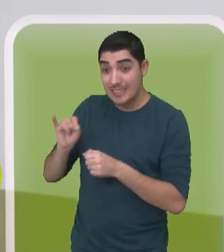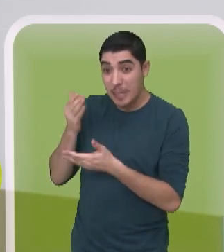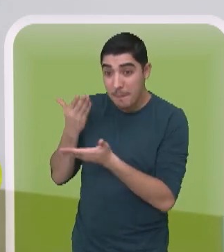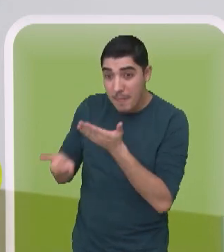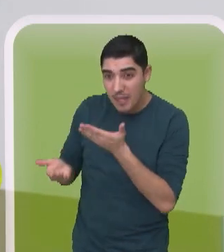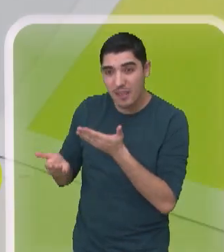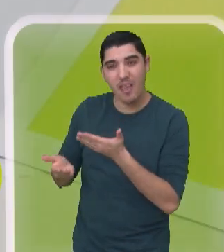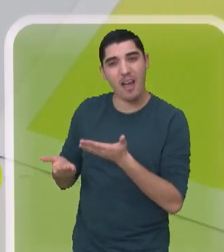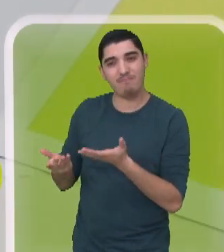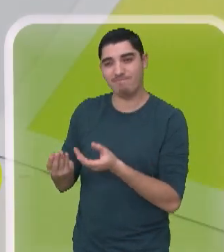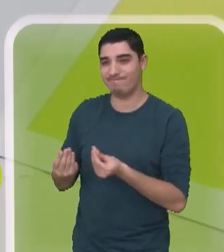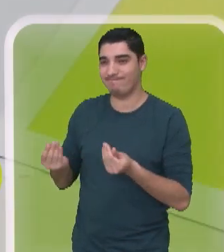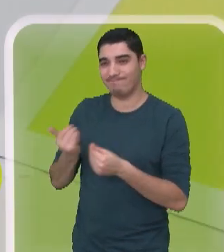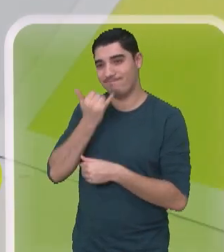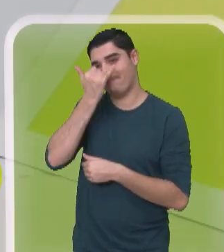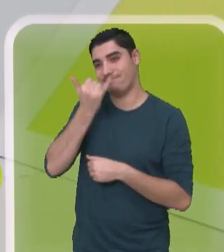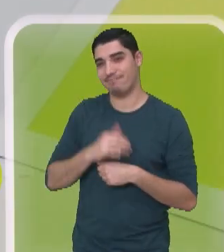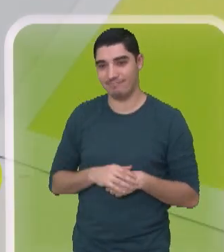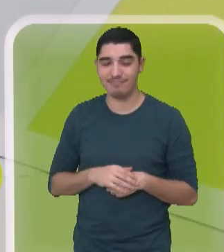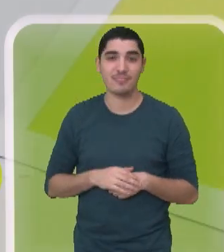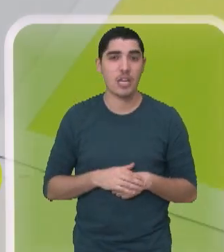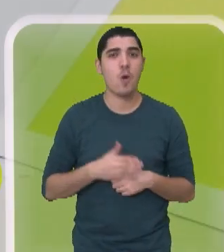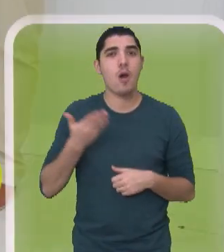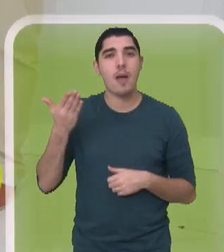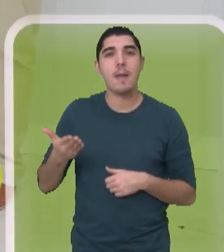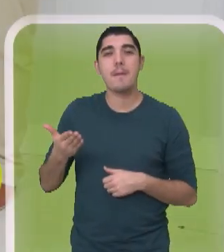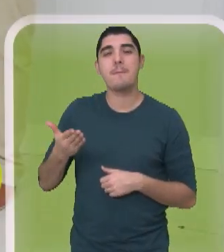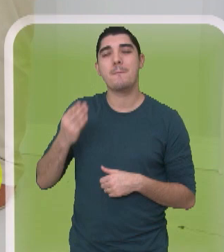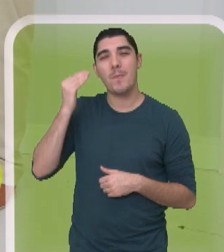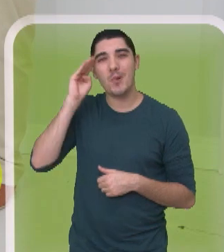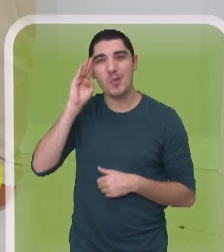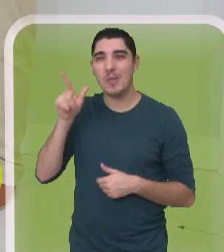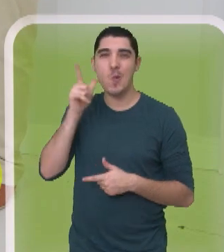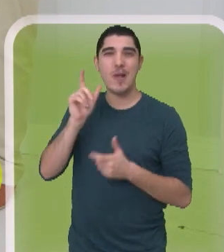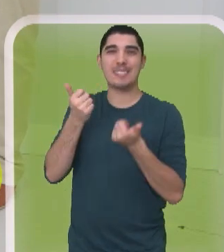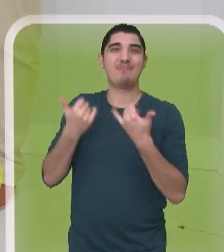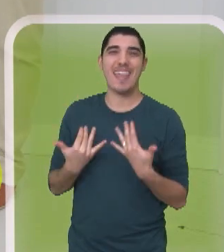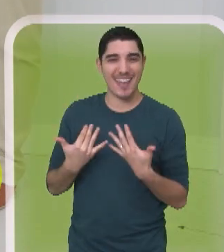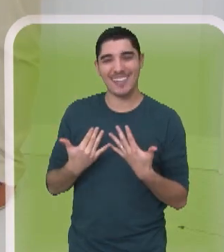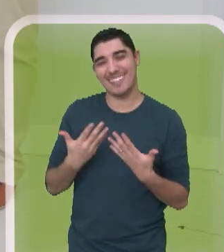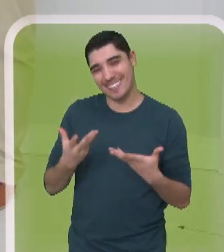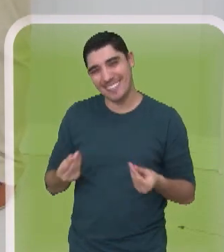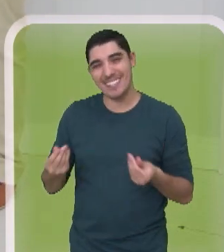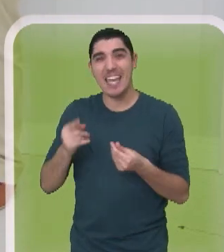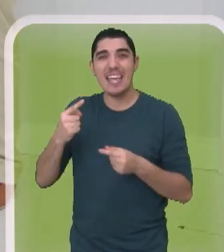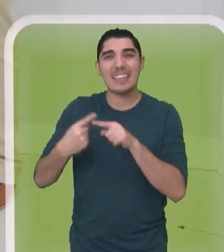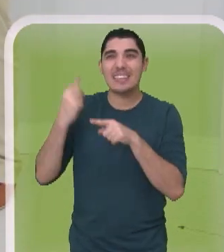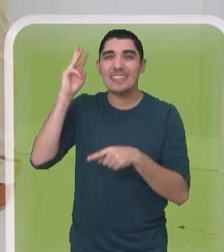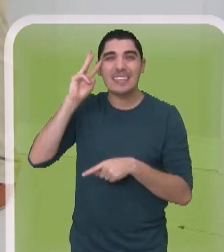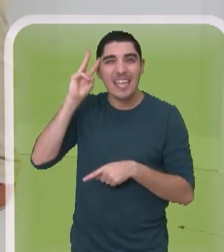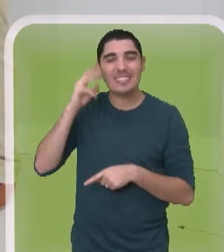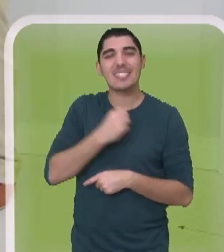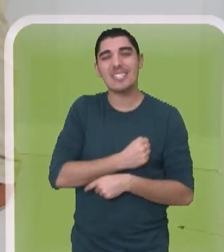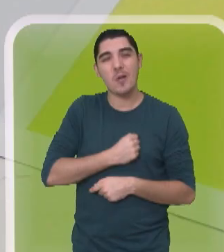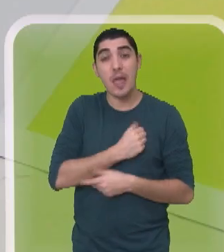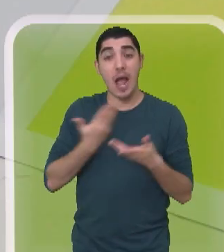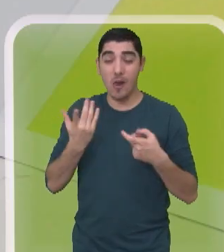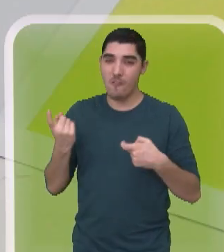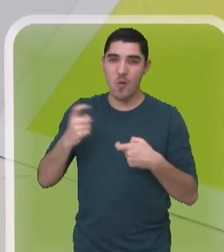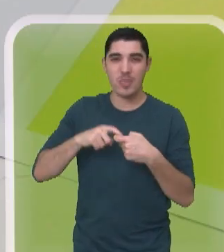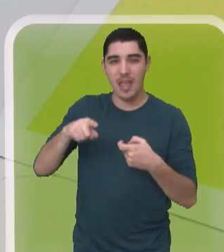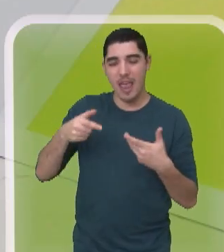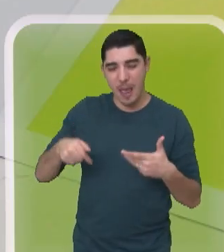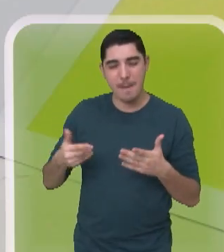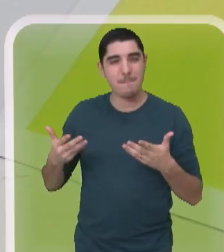ser uma zebra. Pois é. Brunão, o inenarrável, um prazer tê-lo aqui de novo. Você fez falta na terça-feira, mas você de volta a brilhante este